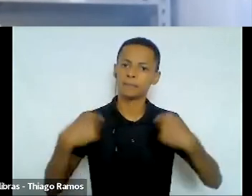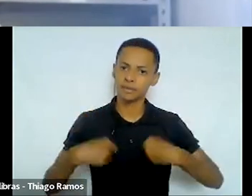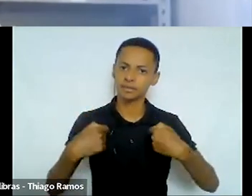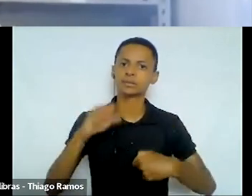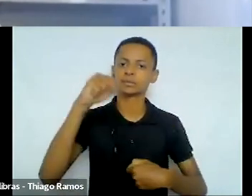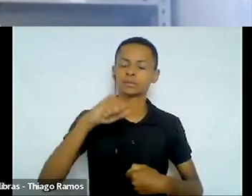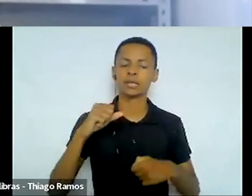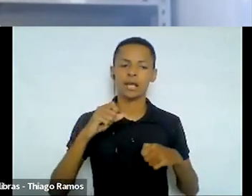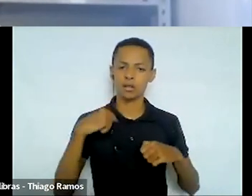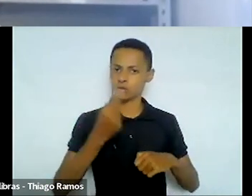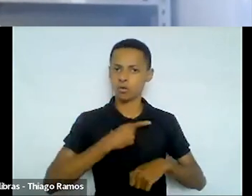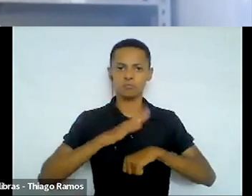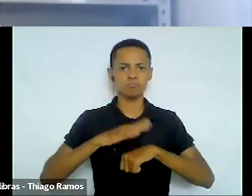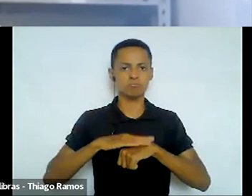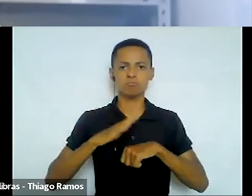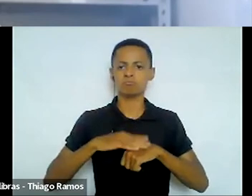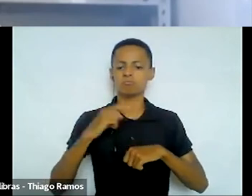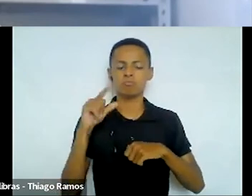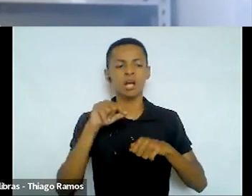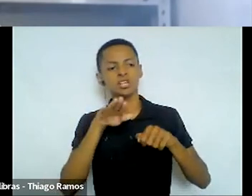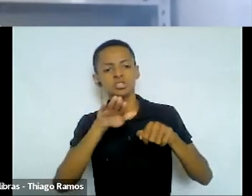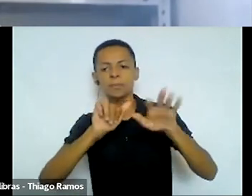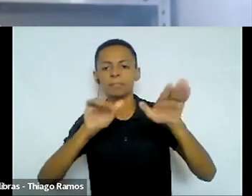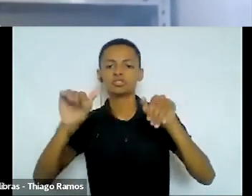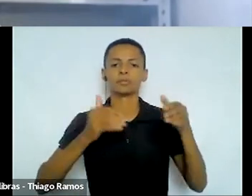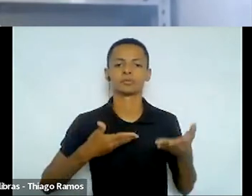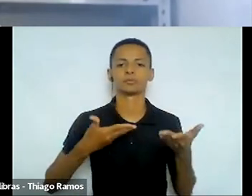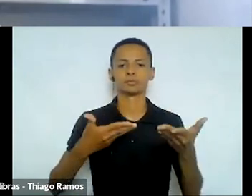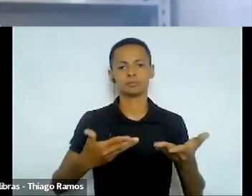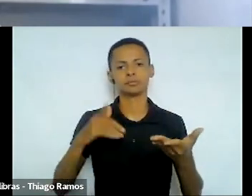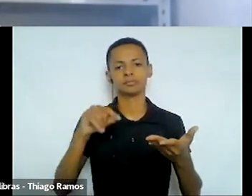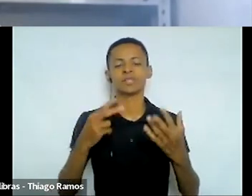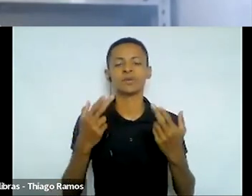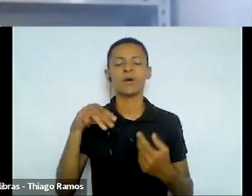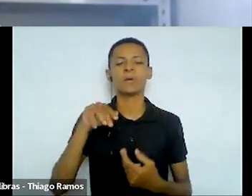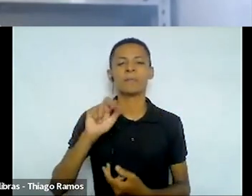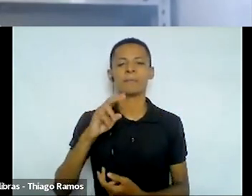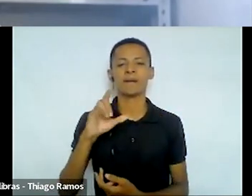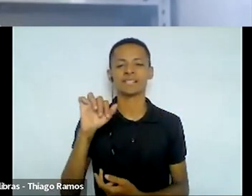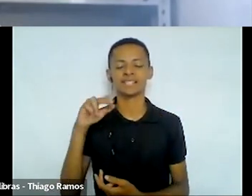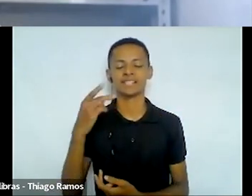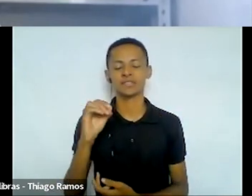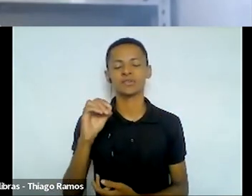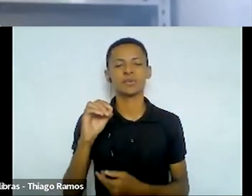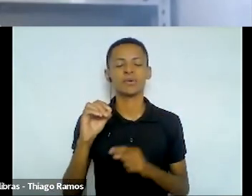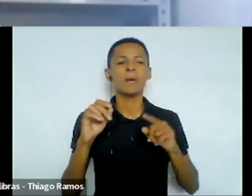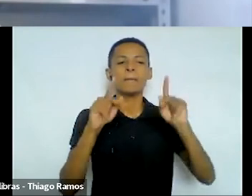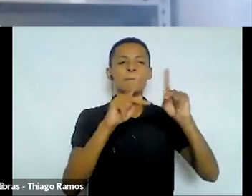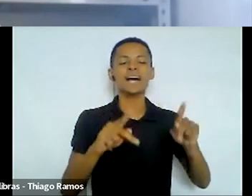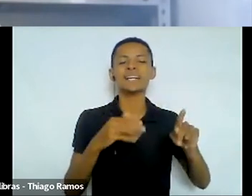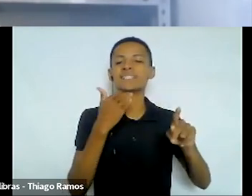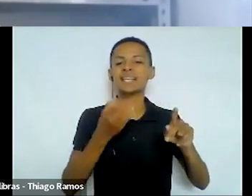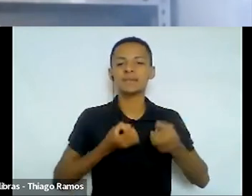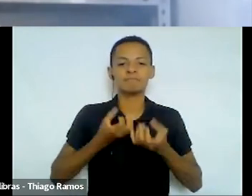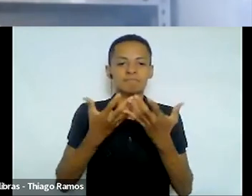nós. Assim, todos nós temos que convocar ao diálogo, porque, como diz a letra do Marcelo Yuca, paz sem voz não é paz, é medo. Então, as